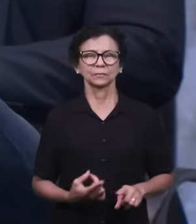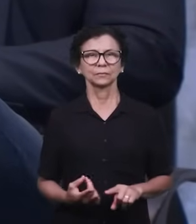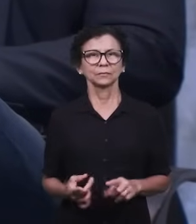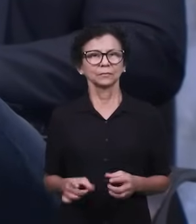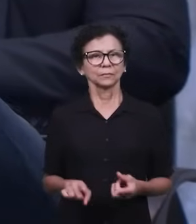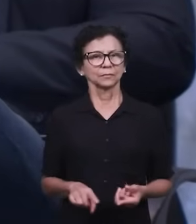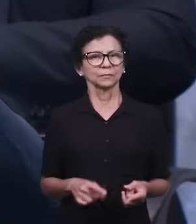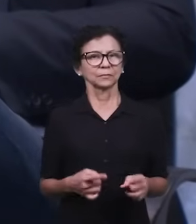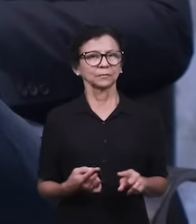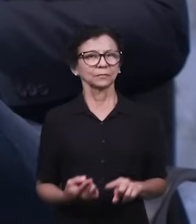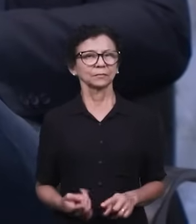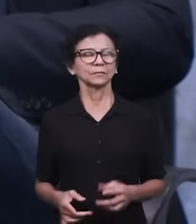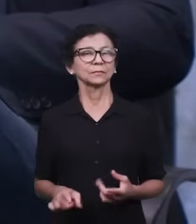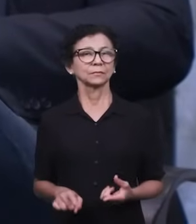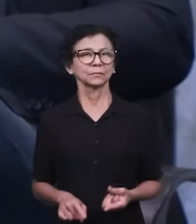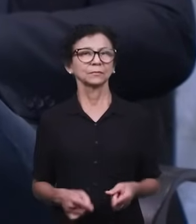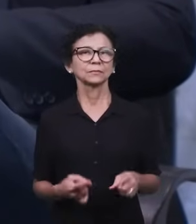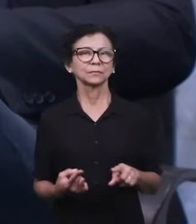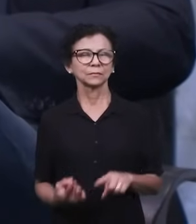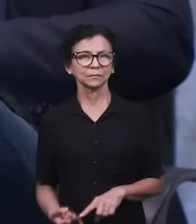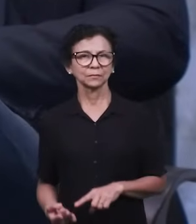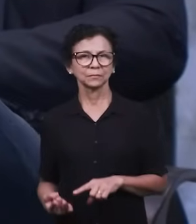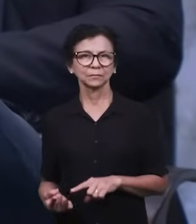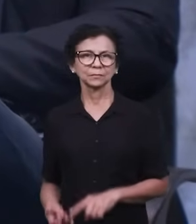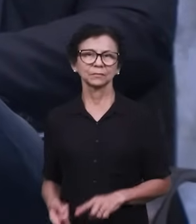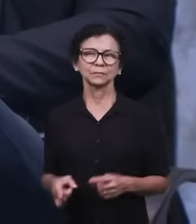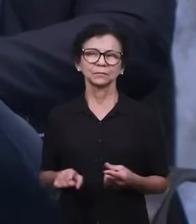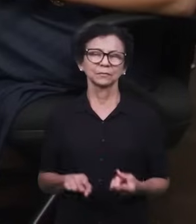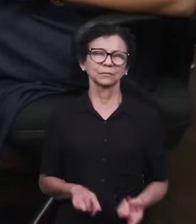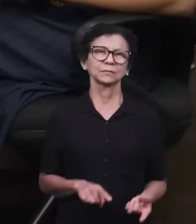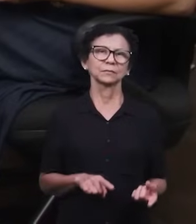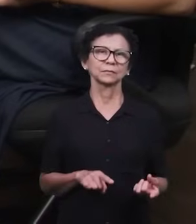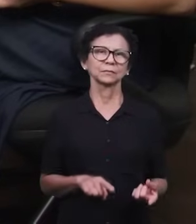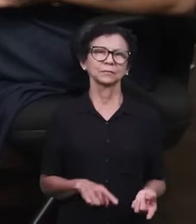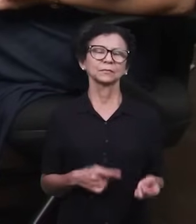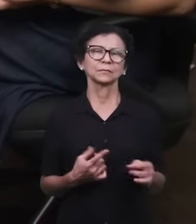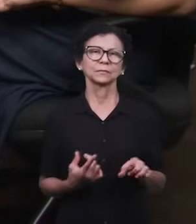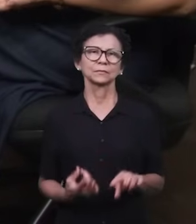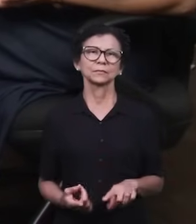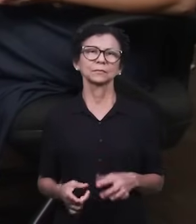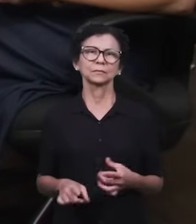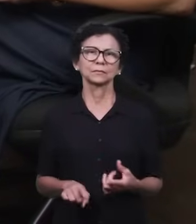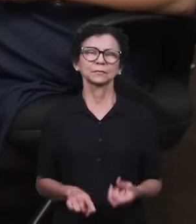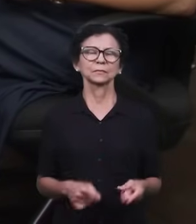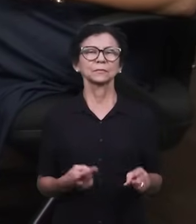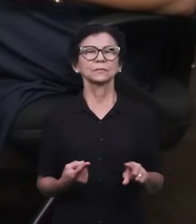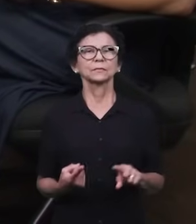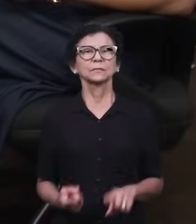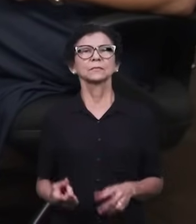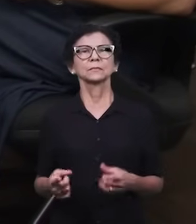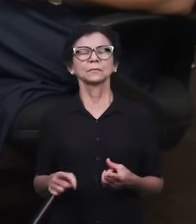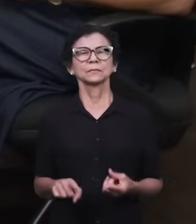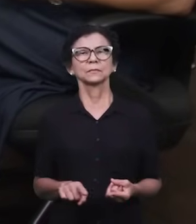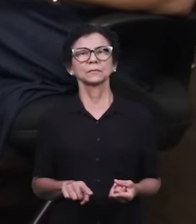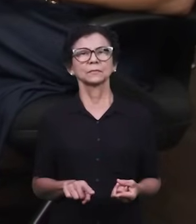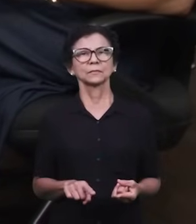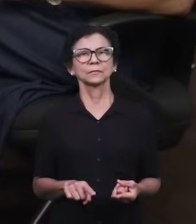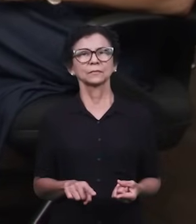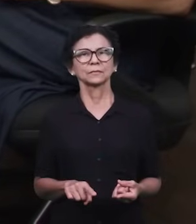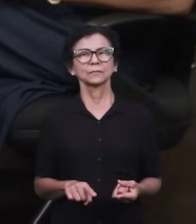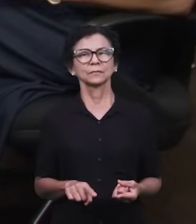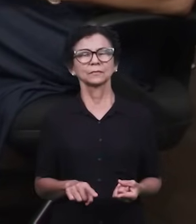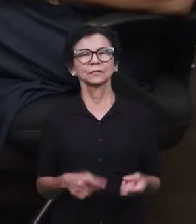sobre isso? Como começou? Como foi o chamado? Na verdade, assim, a